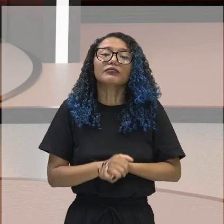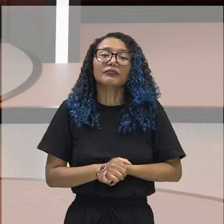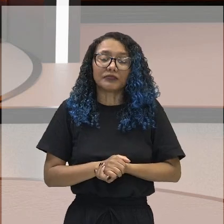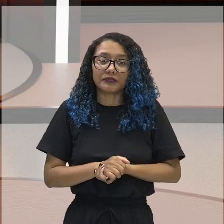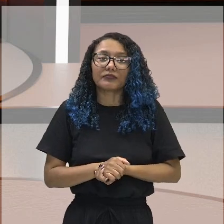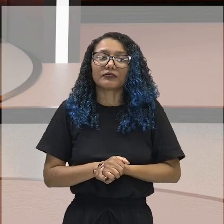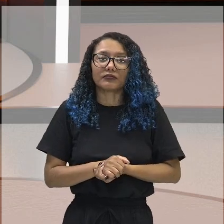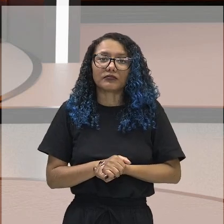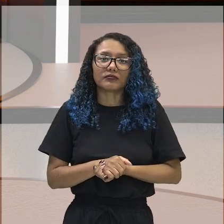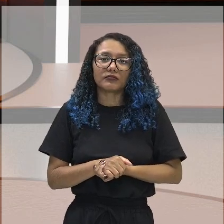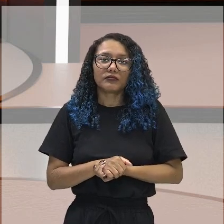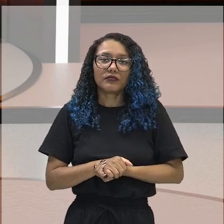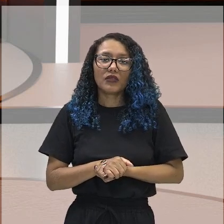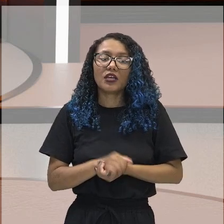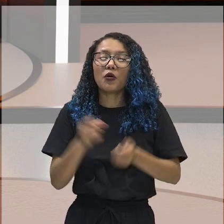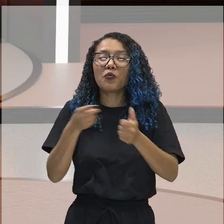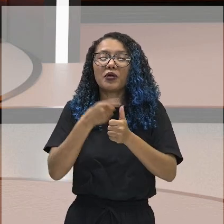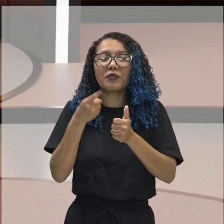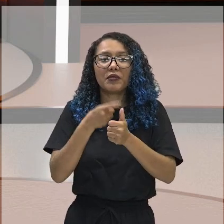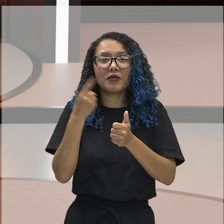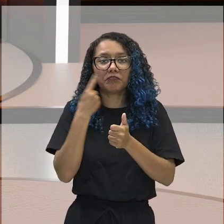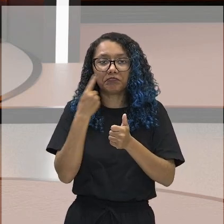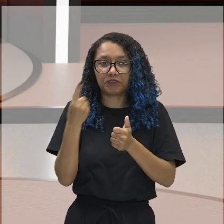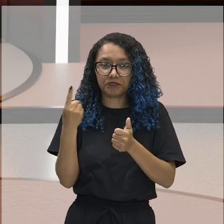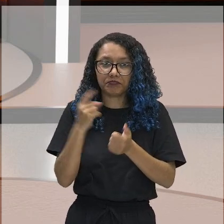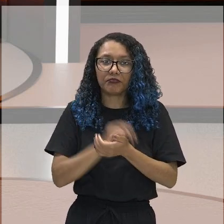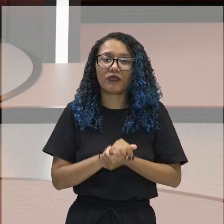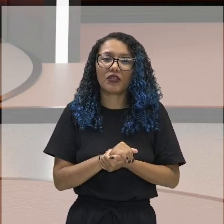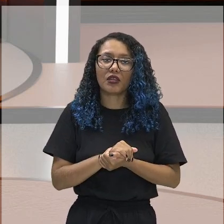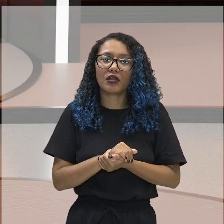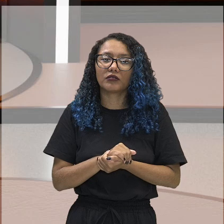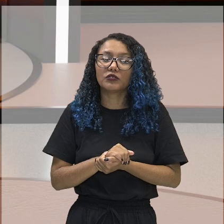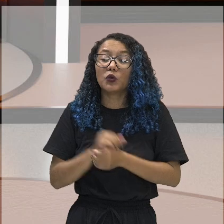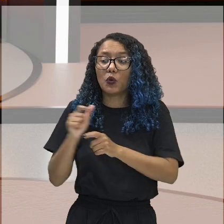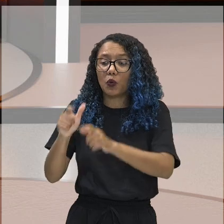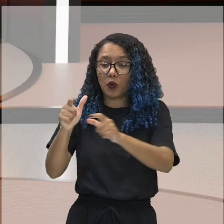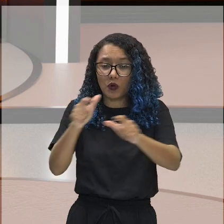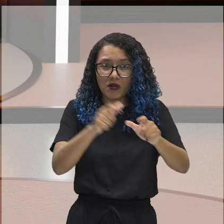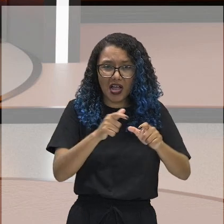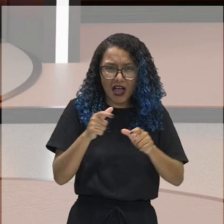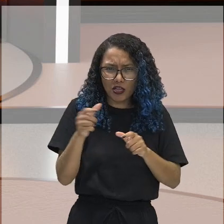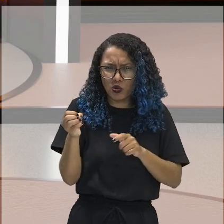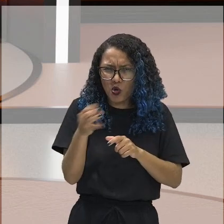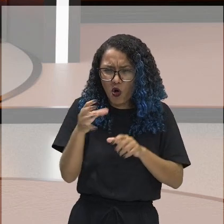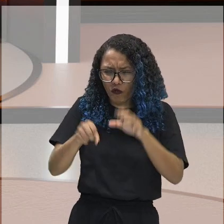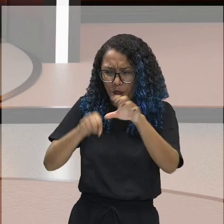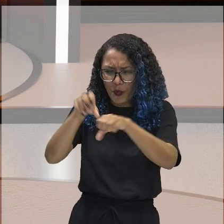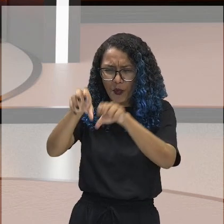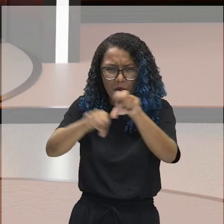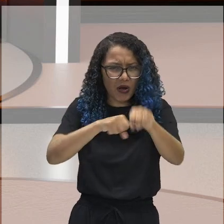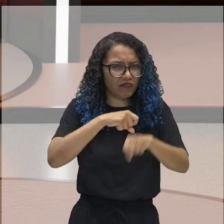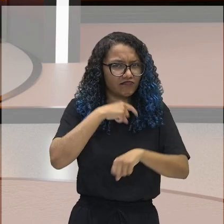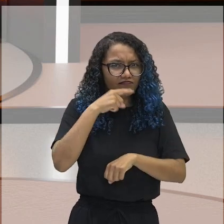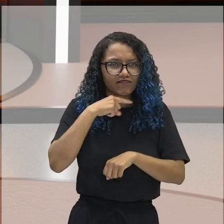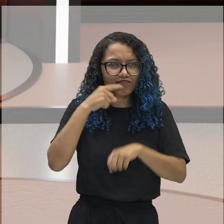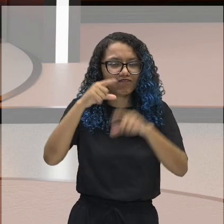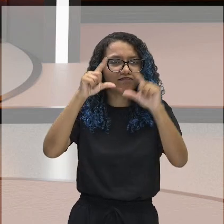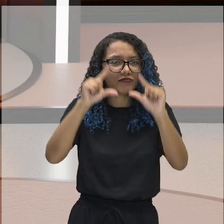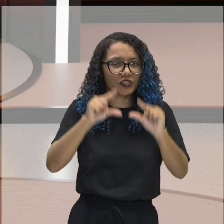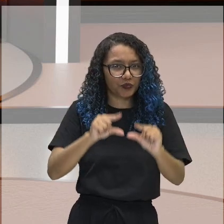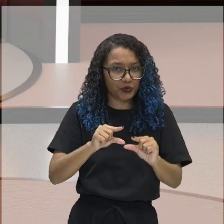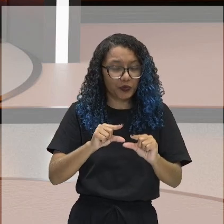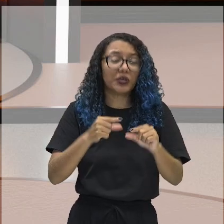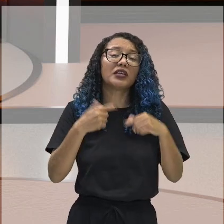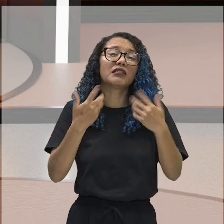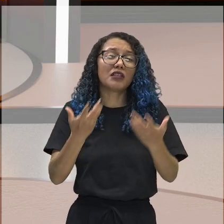nós temos aí é o que? A diminuição das conquistas territoriais, o que ocasionou a diminuição, então,